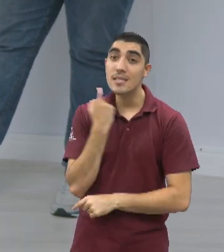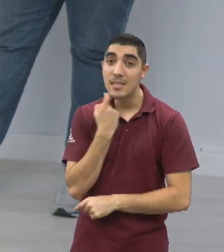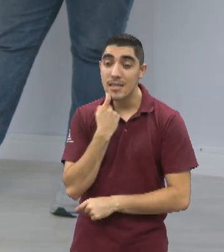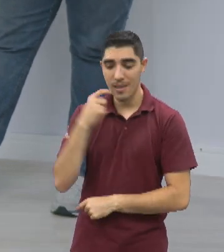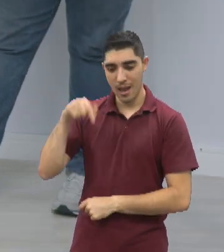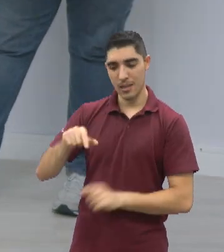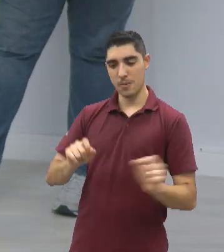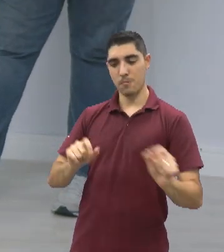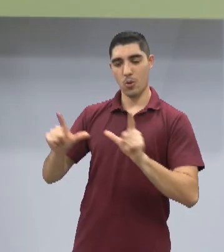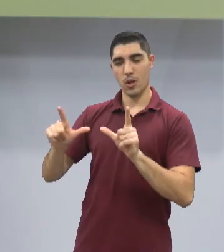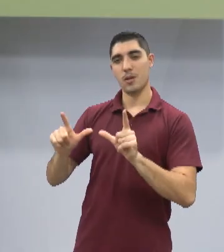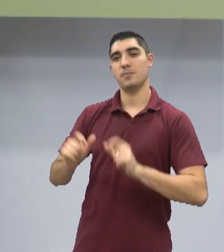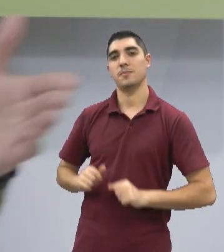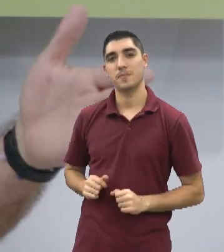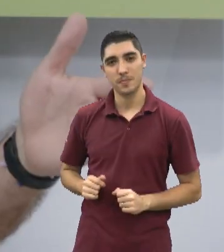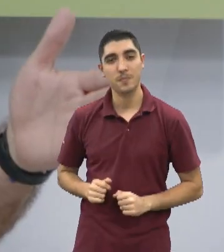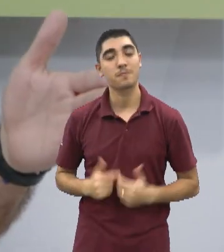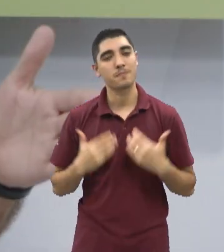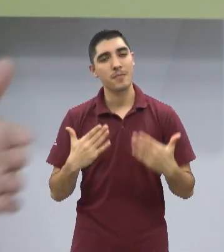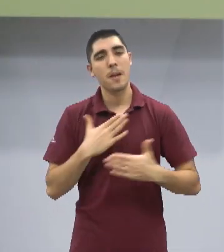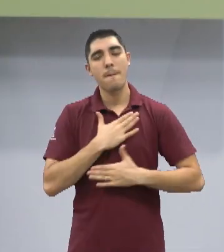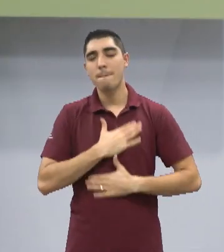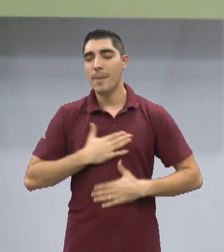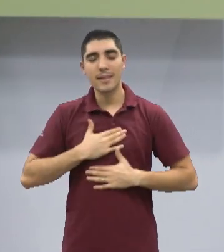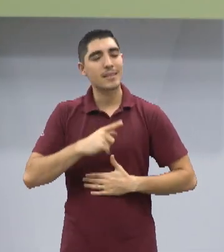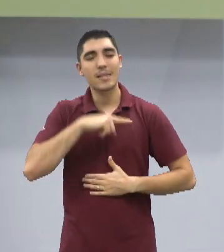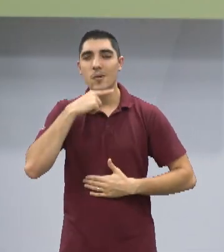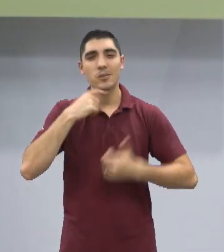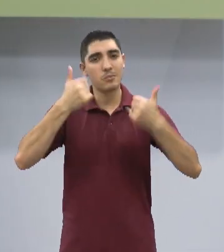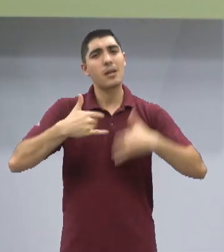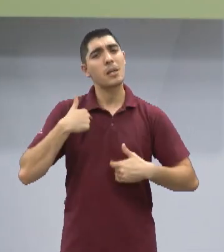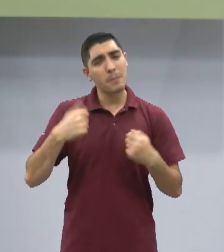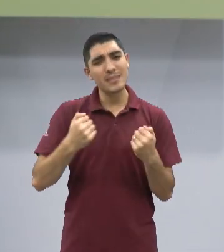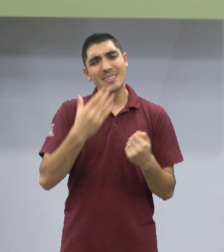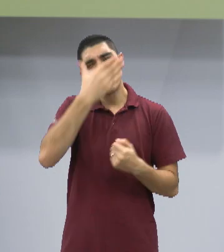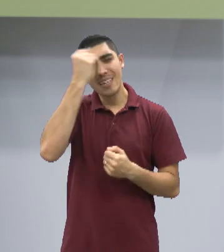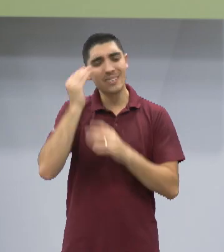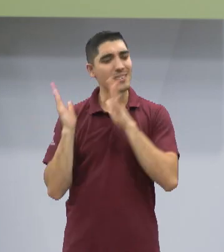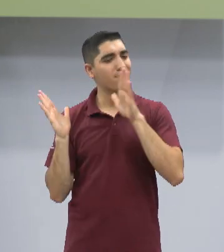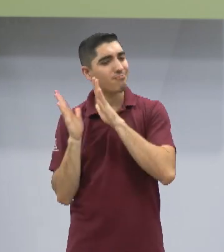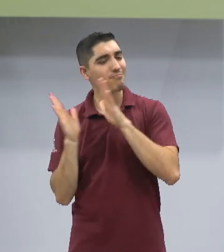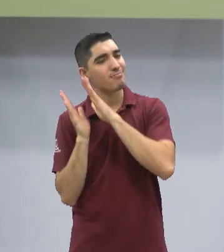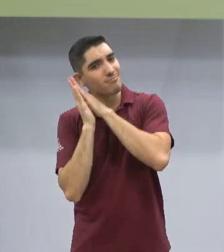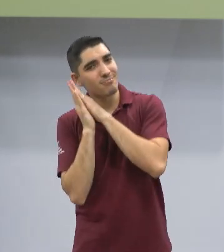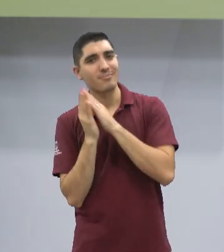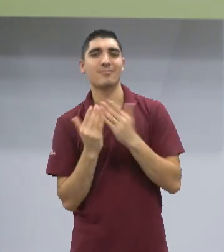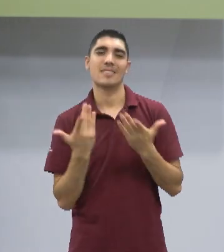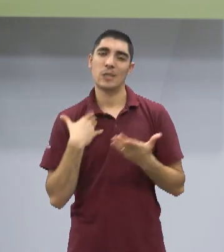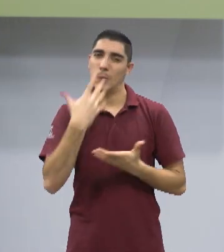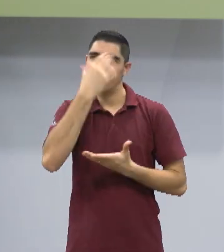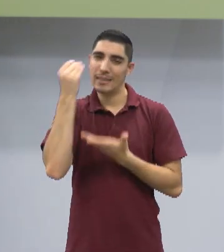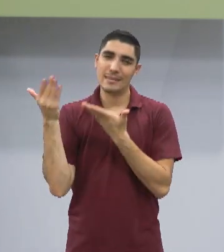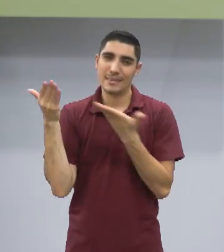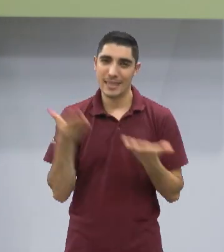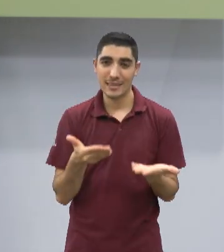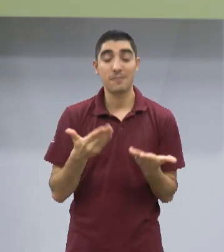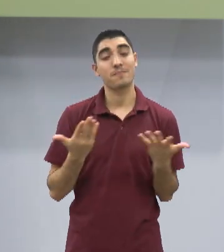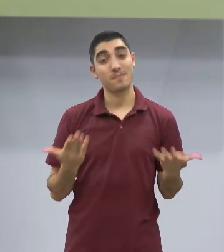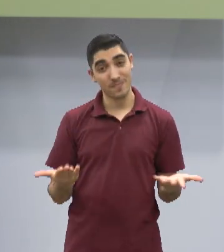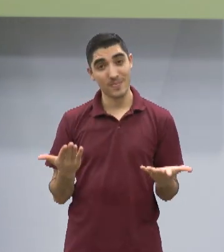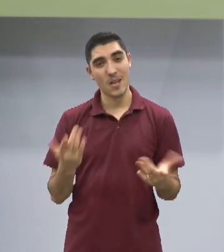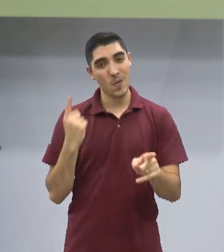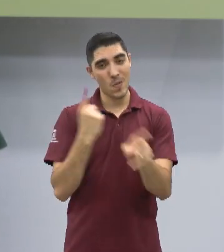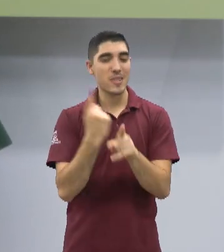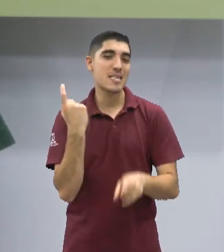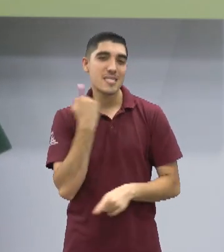mesmo no nosso Hora do Esporte. Foi um prazer inenarrável. Eu devia ter trazido meu travesseirinho que eu vou levar hoje para o ginásio. Até sexta-feira